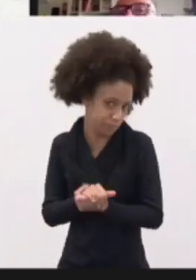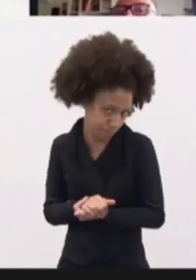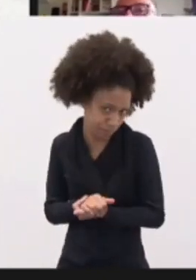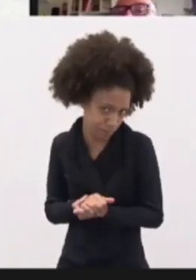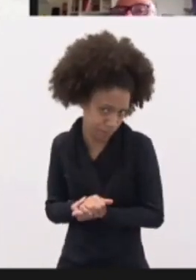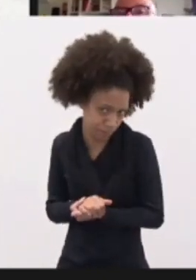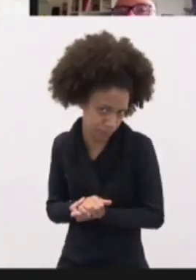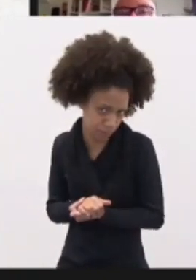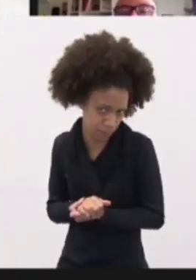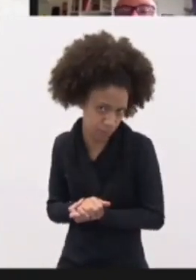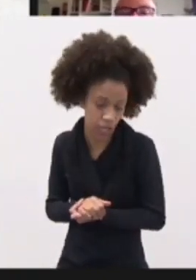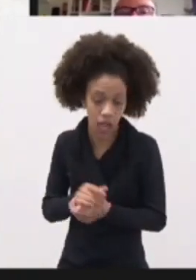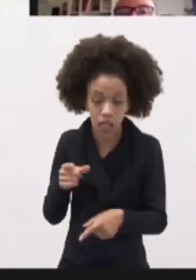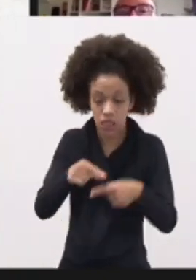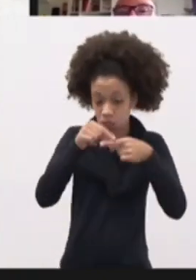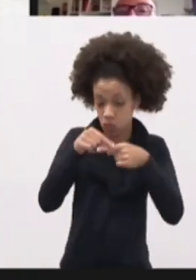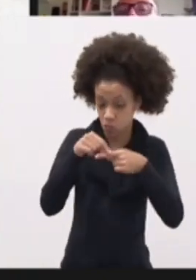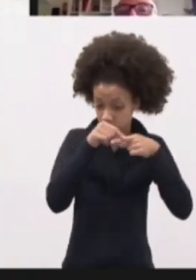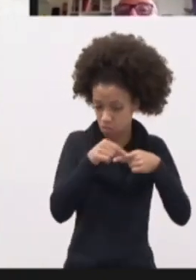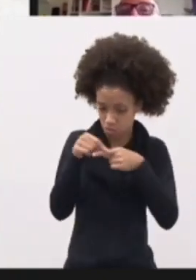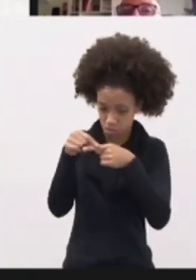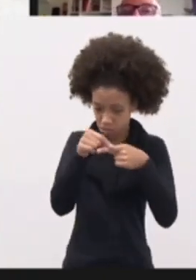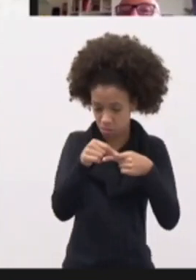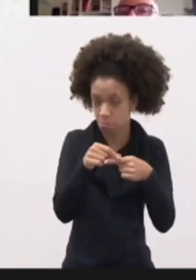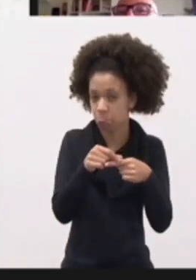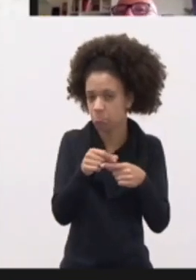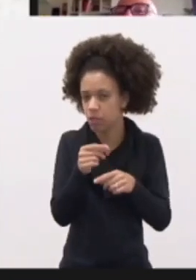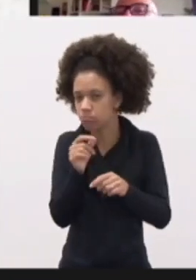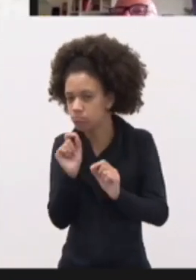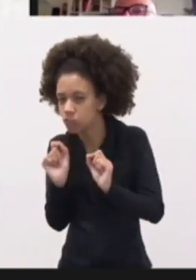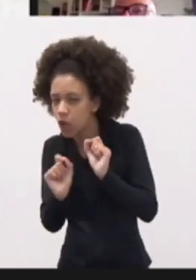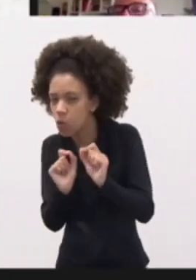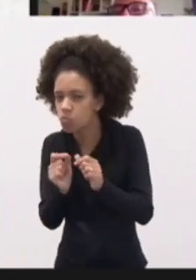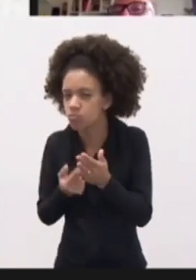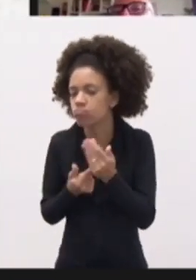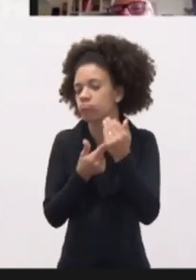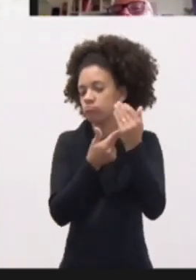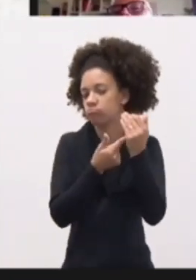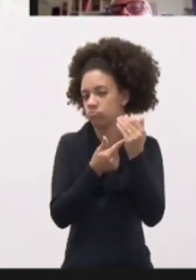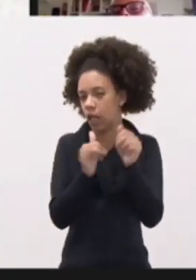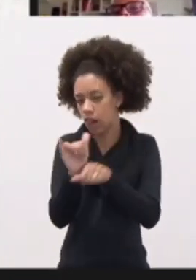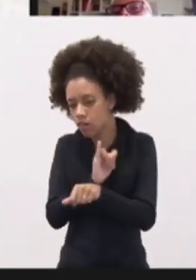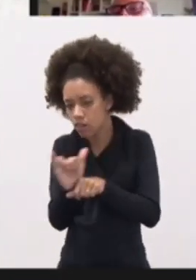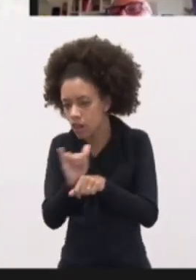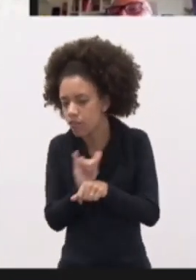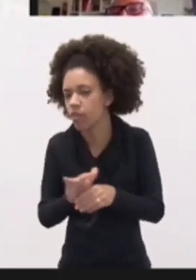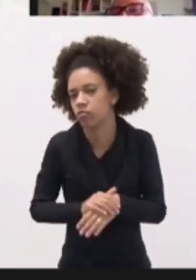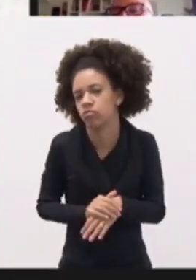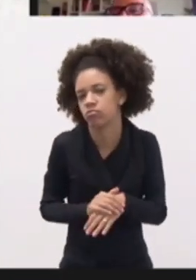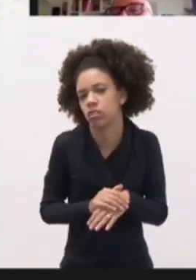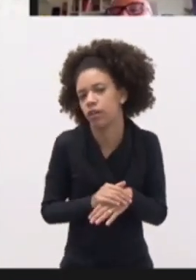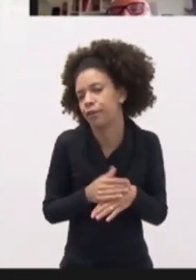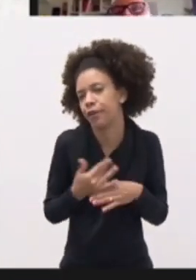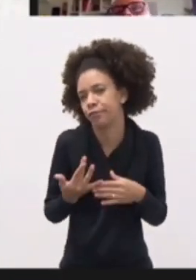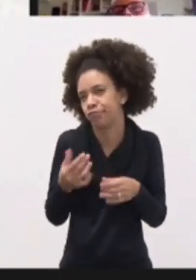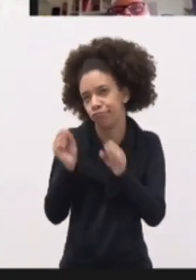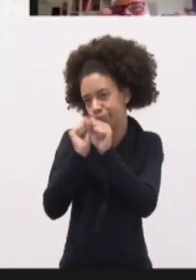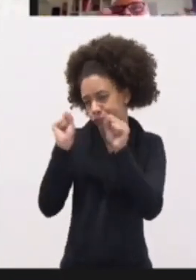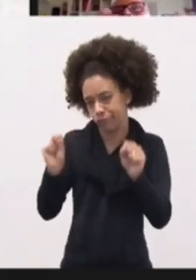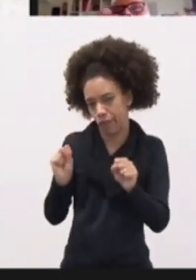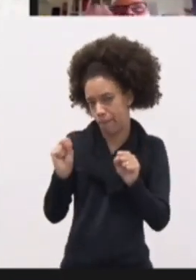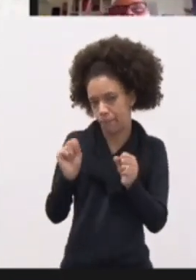Ele fez essa seleção a partir de um recurso educacional digital, né? São softwares, são